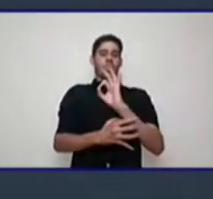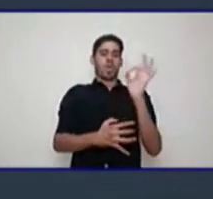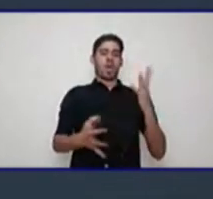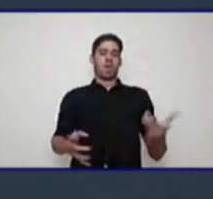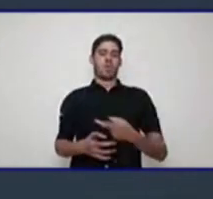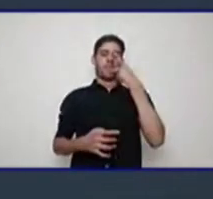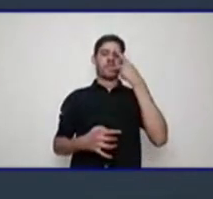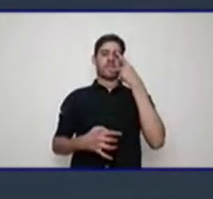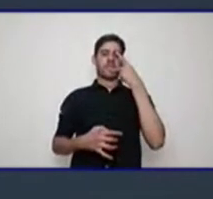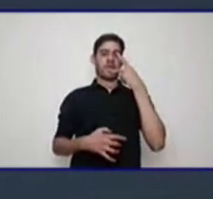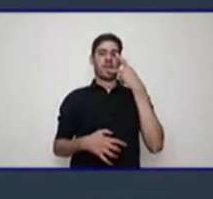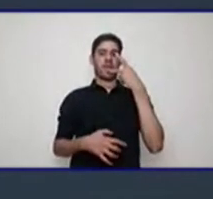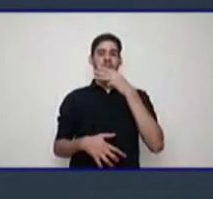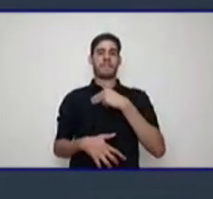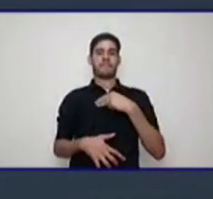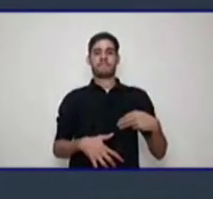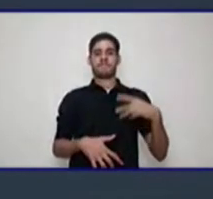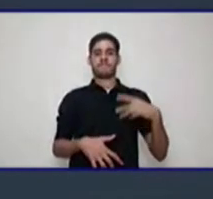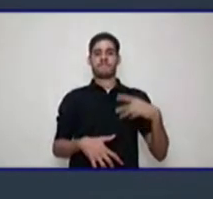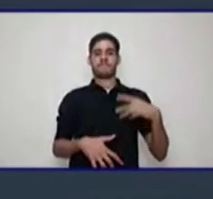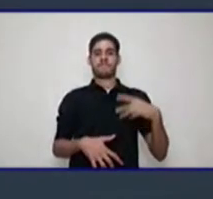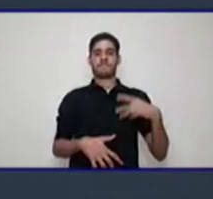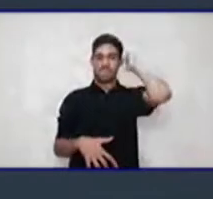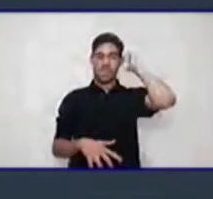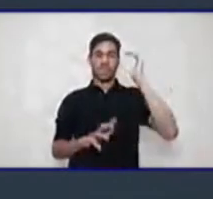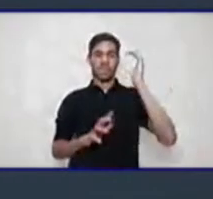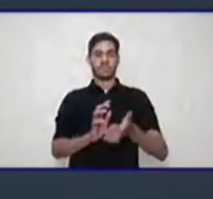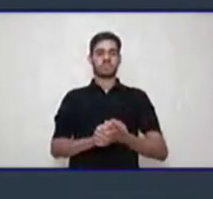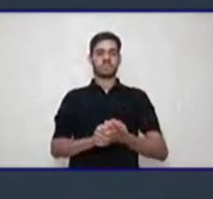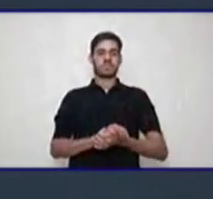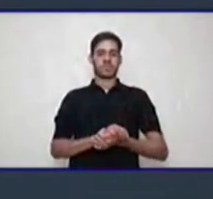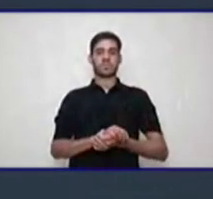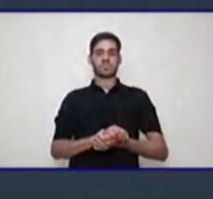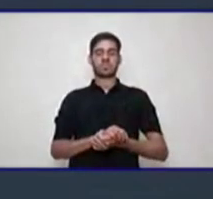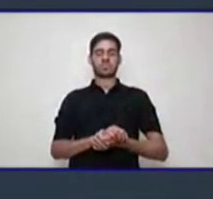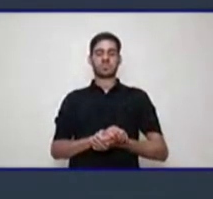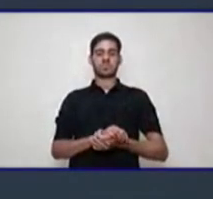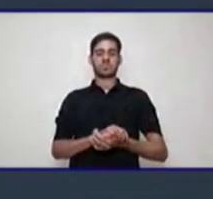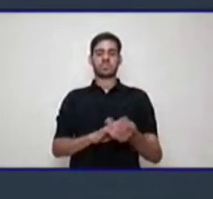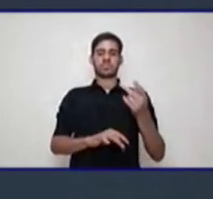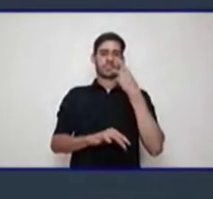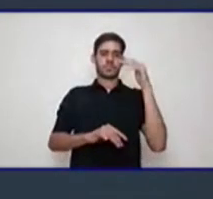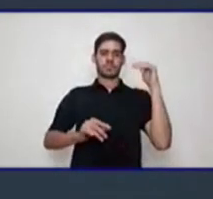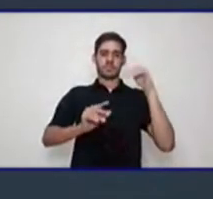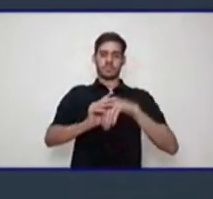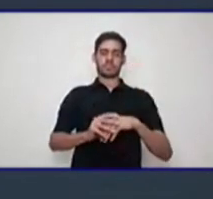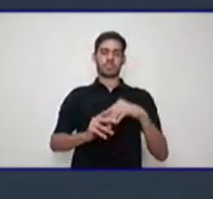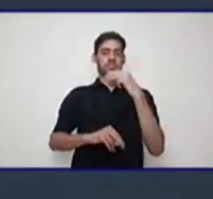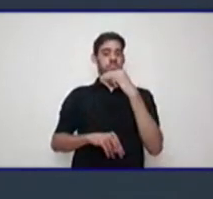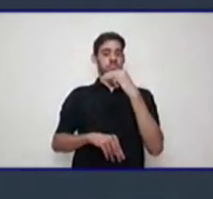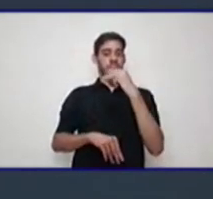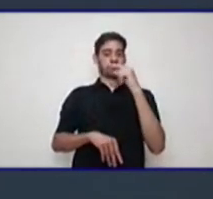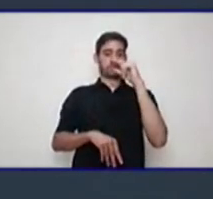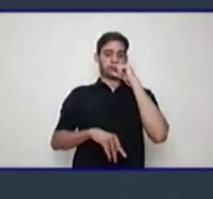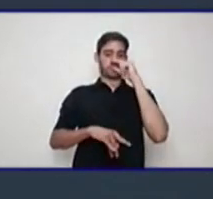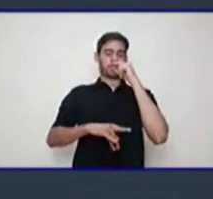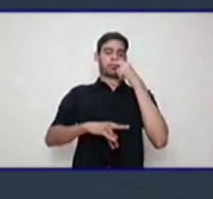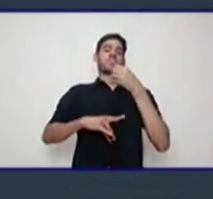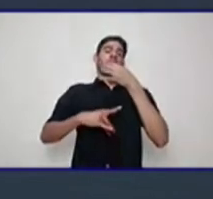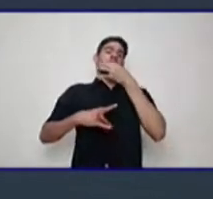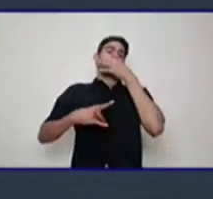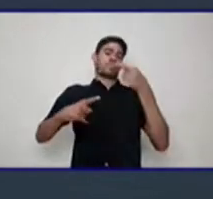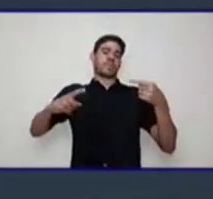o ministro Alexandre de Moraes. E só com uma dúvida, esse ponto do voto do ministro Fachin, que é convergente em termos